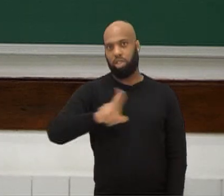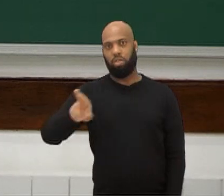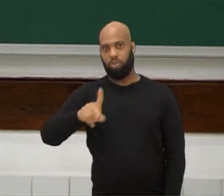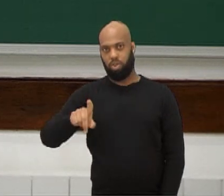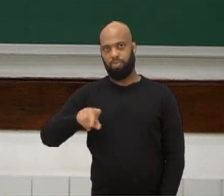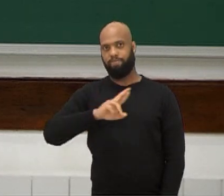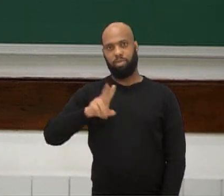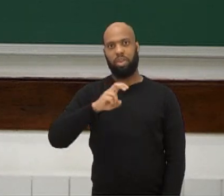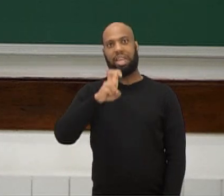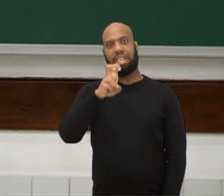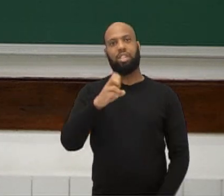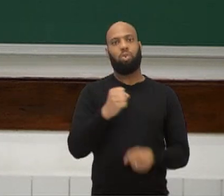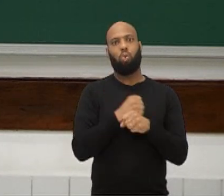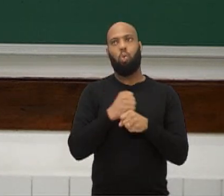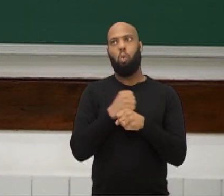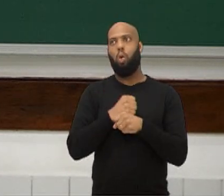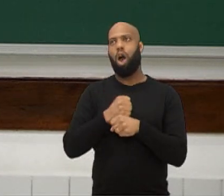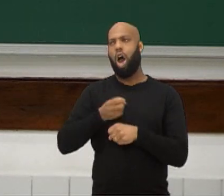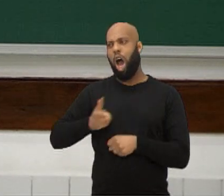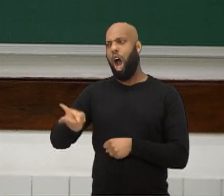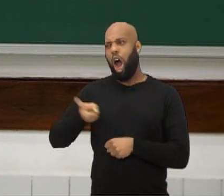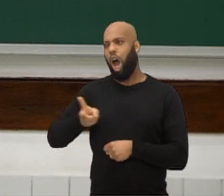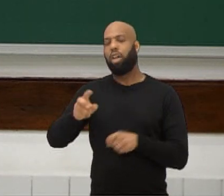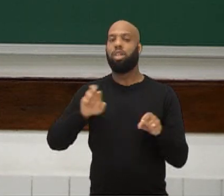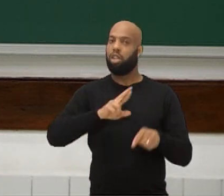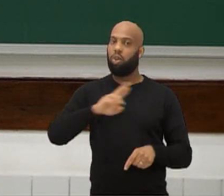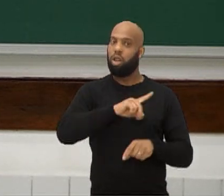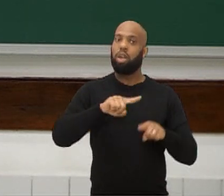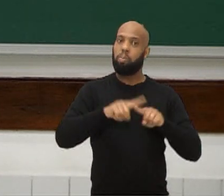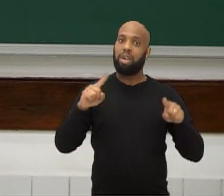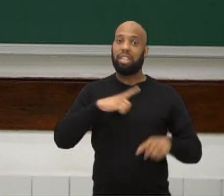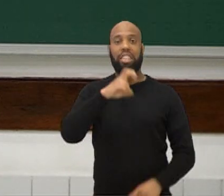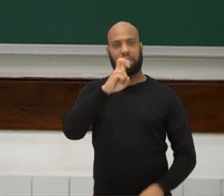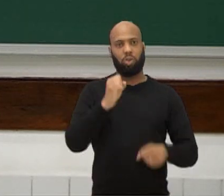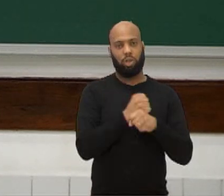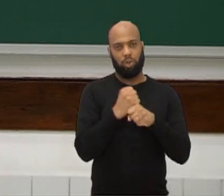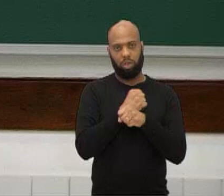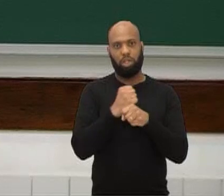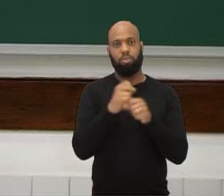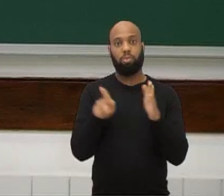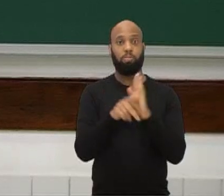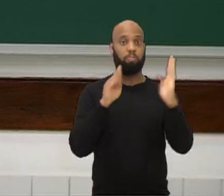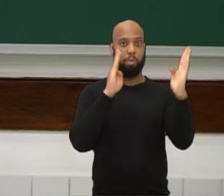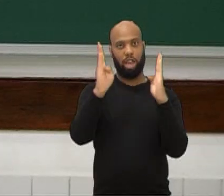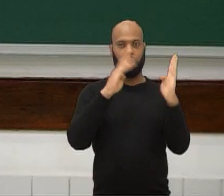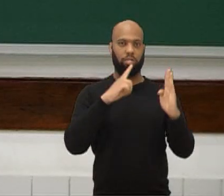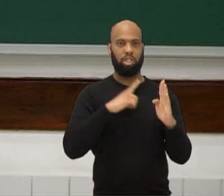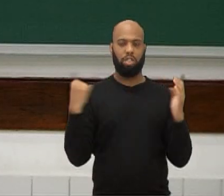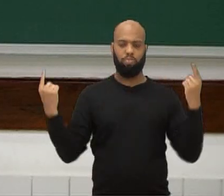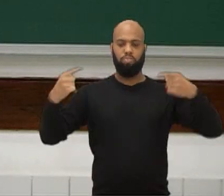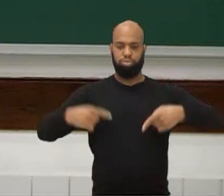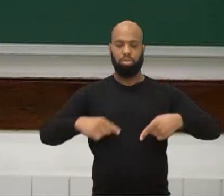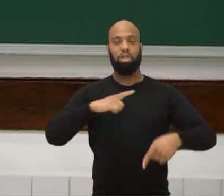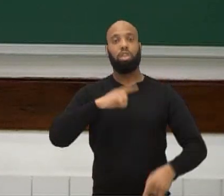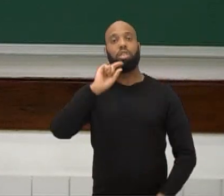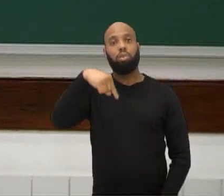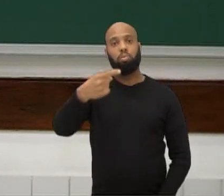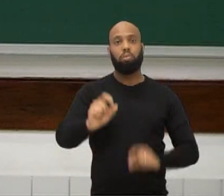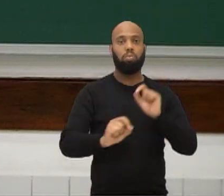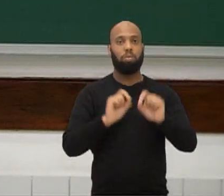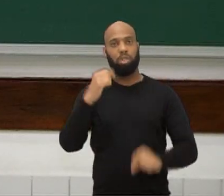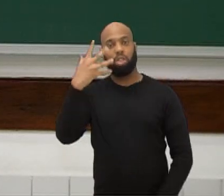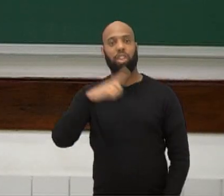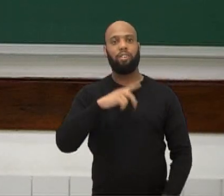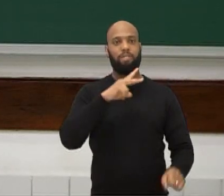dias, não foram 5 anos ininterruptos, mas foram 5 anos de batalhas, de conflitos e que vai levar ao resultado